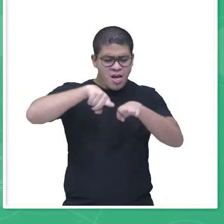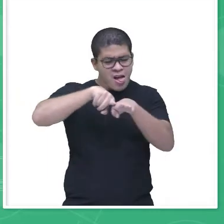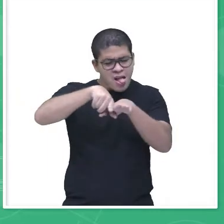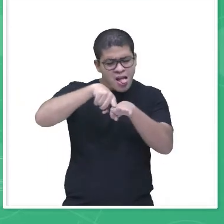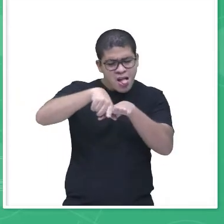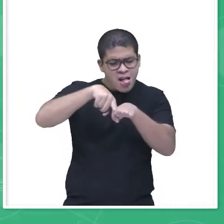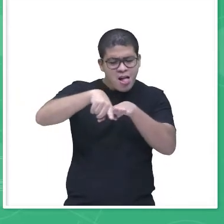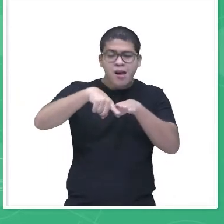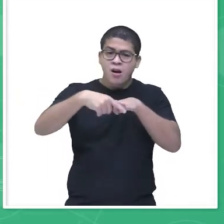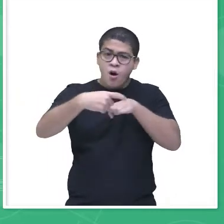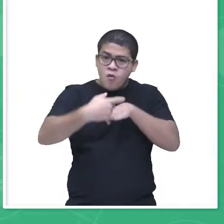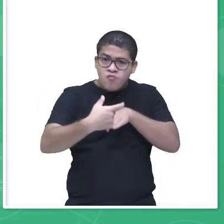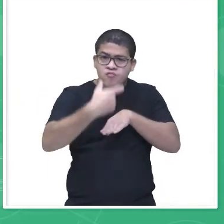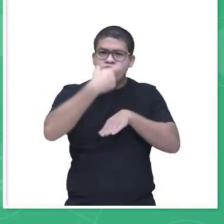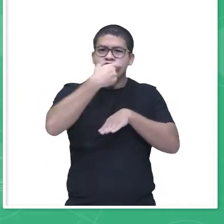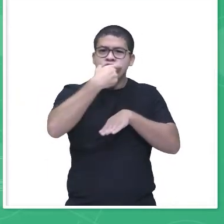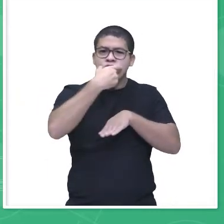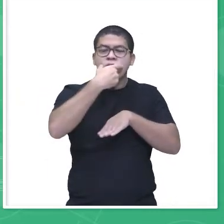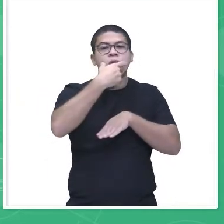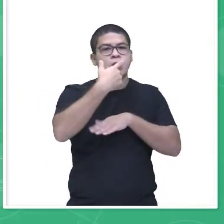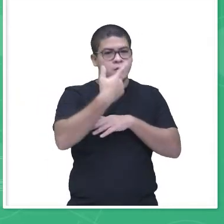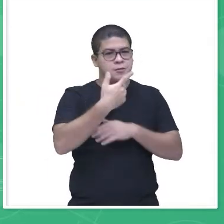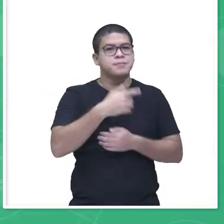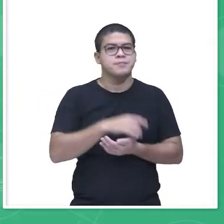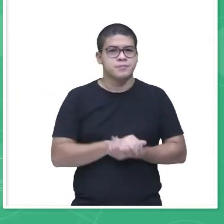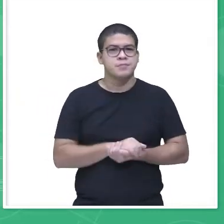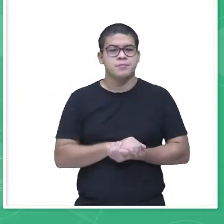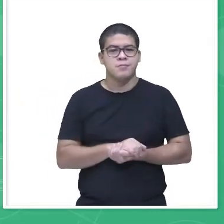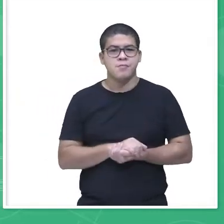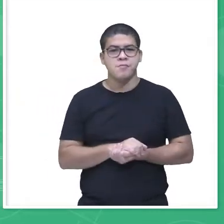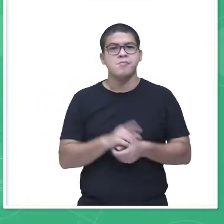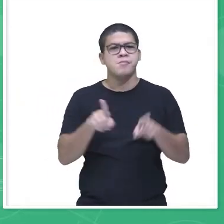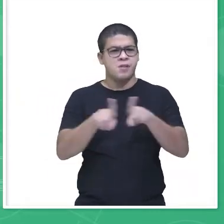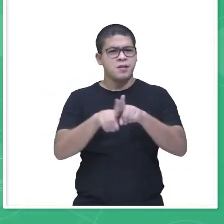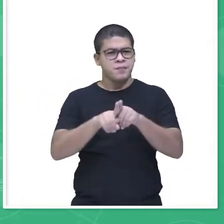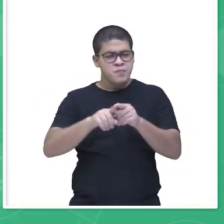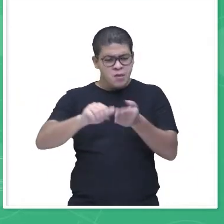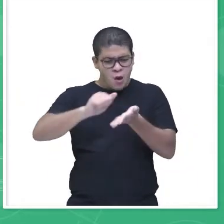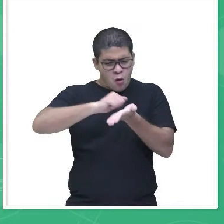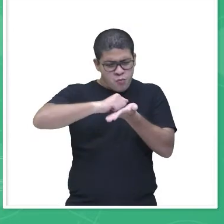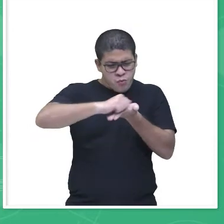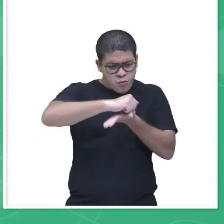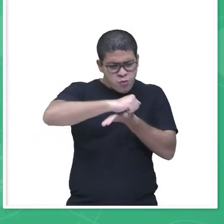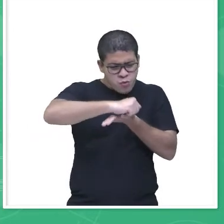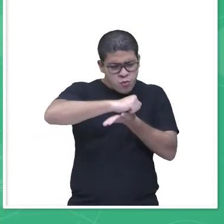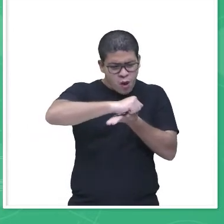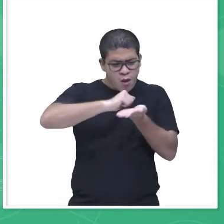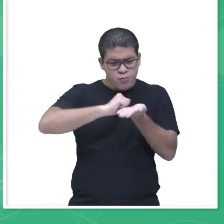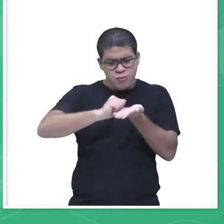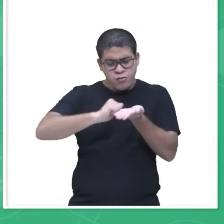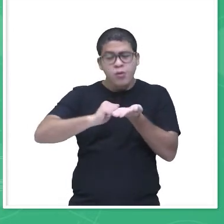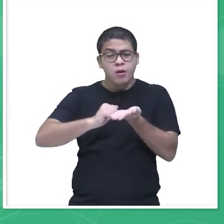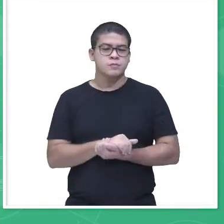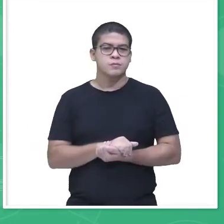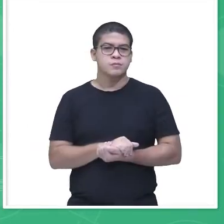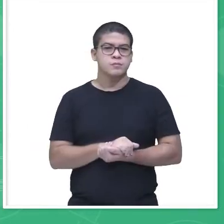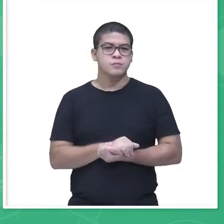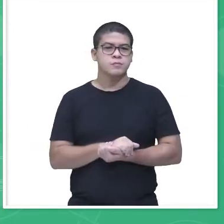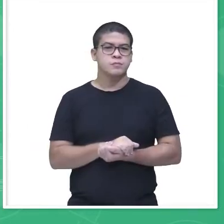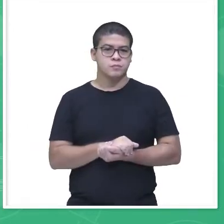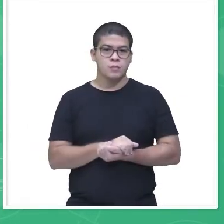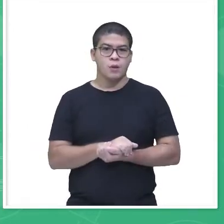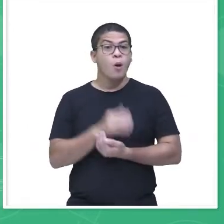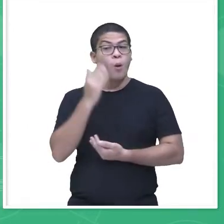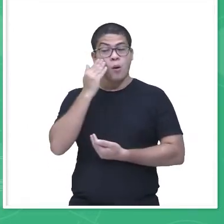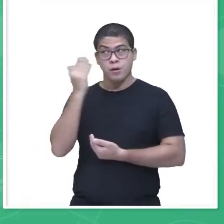todo dia, passe lá um sabão neutro, esfrega mesmo com uma escovinha lá a sua dentadura. E